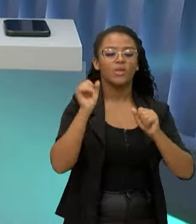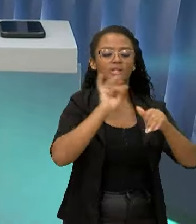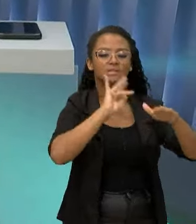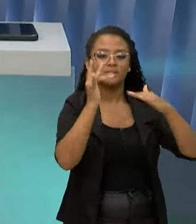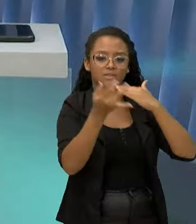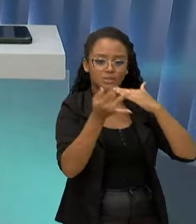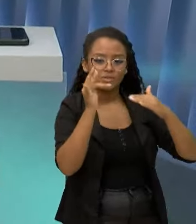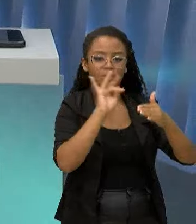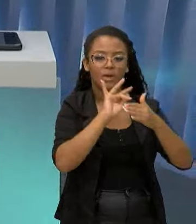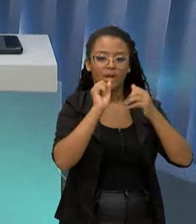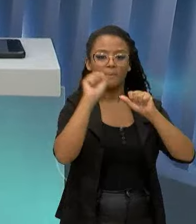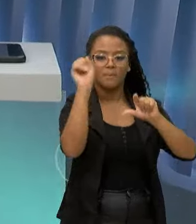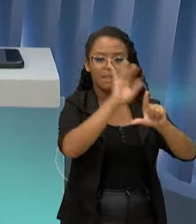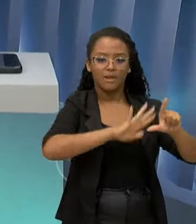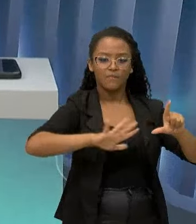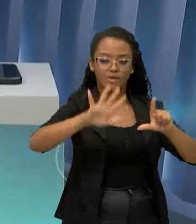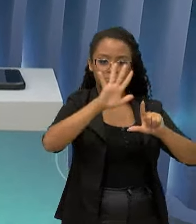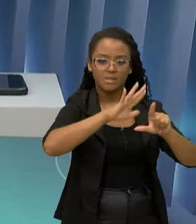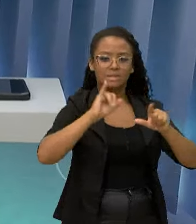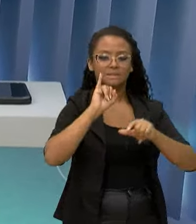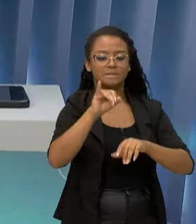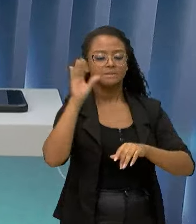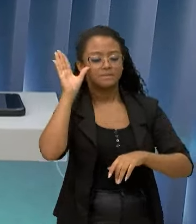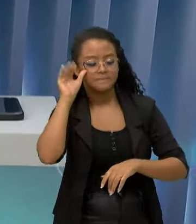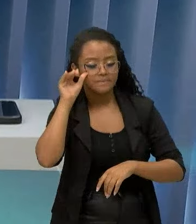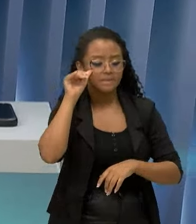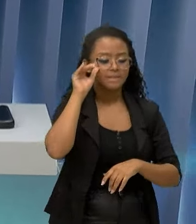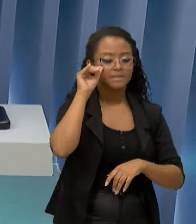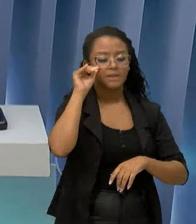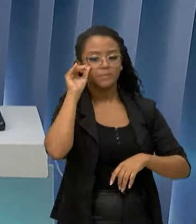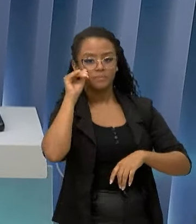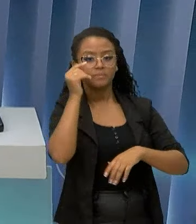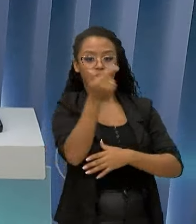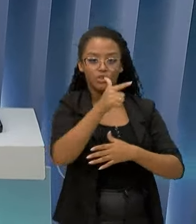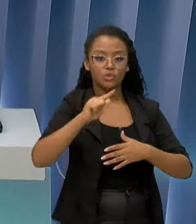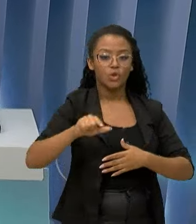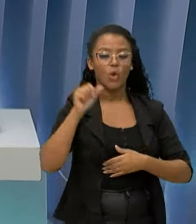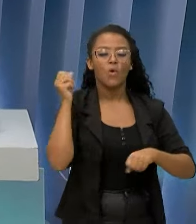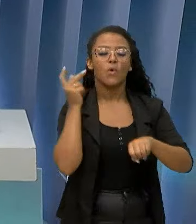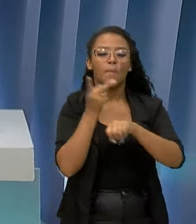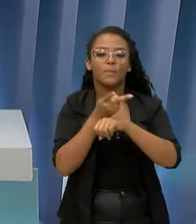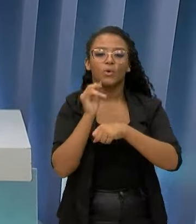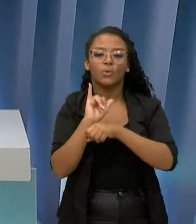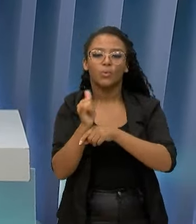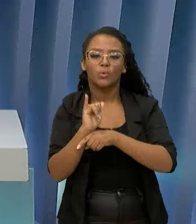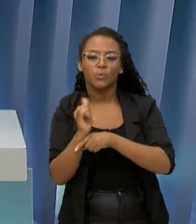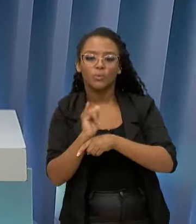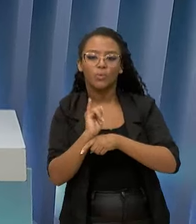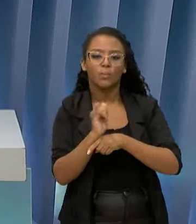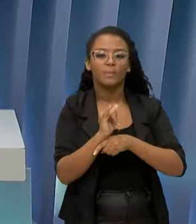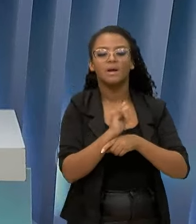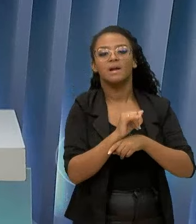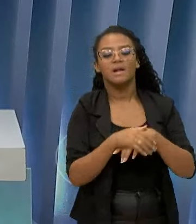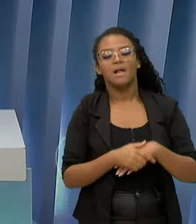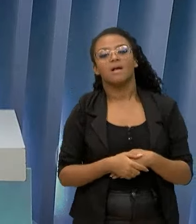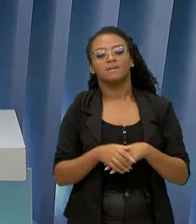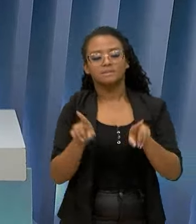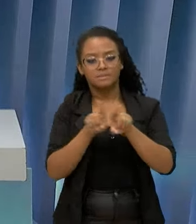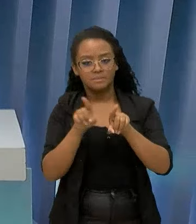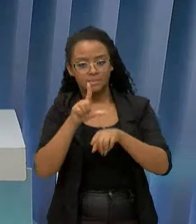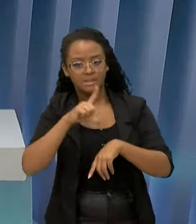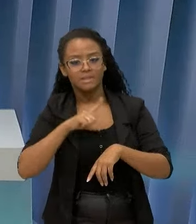sociais, plataformas digitais. Você que quer acompanhar mais uma vez, procure lá no YouTube, nosso canal da TV Paranaíba no YouTube. Você pode